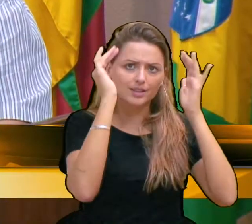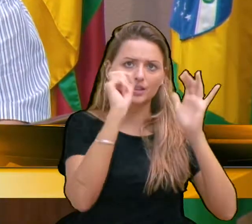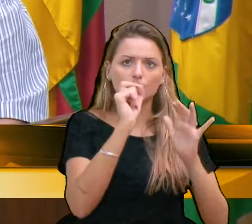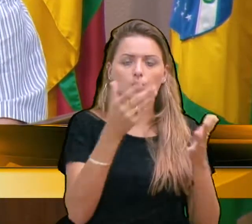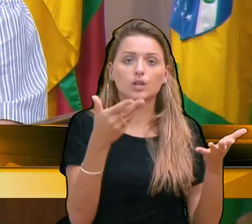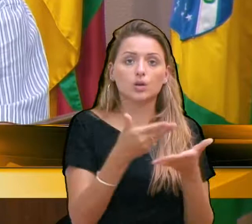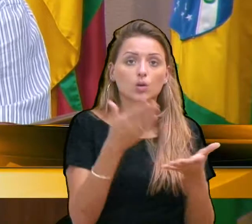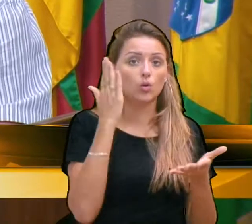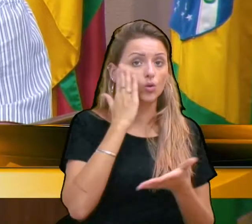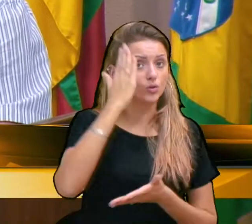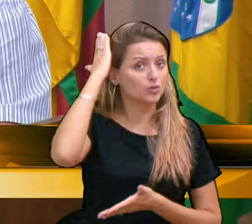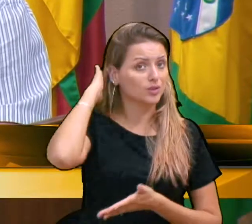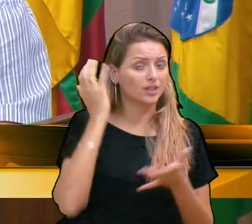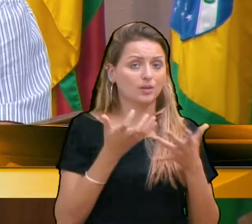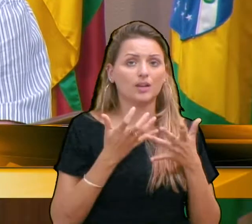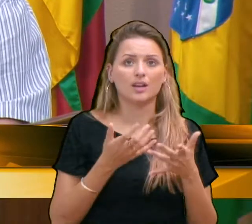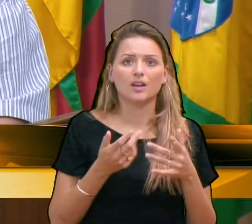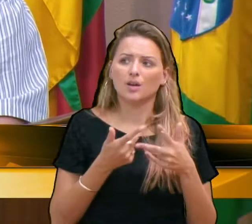coisa